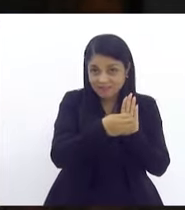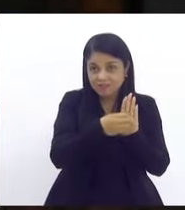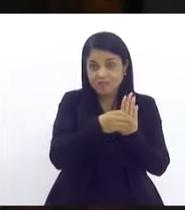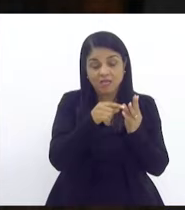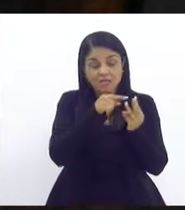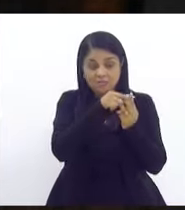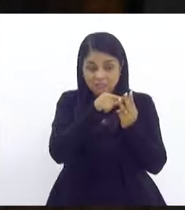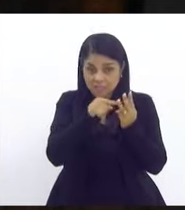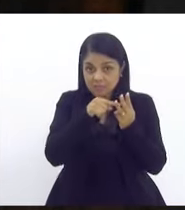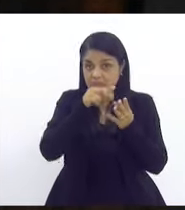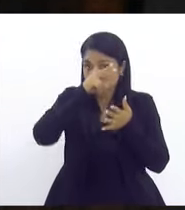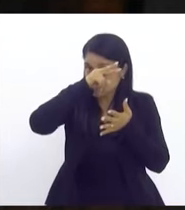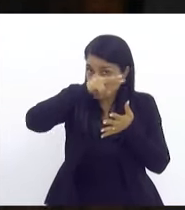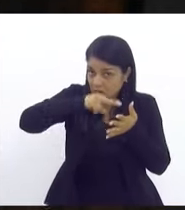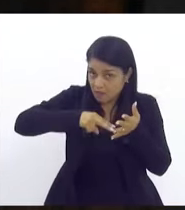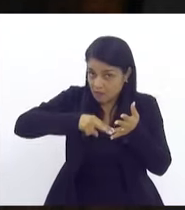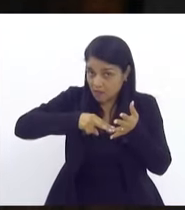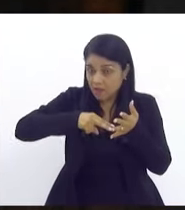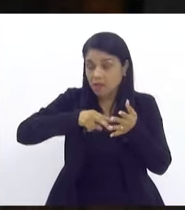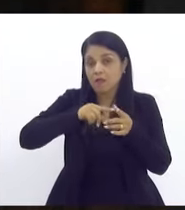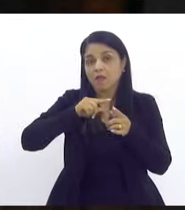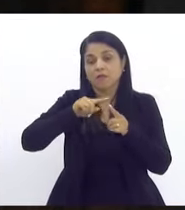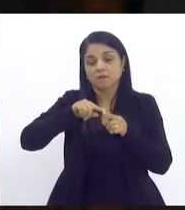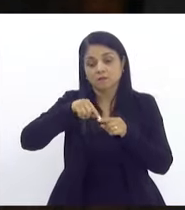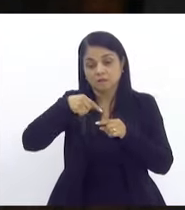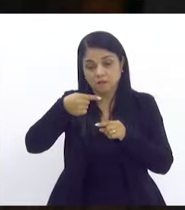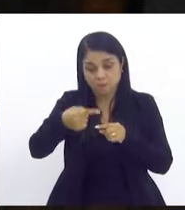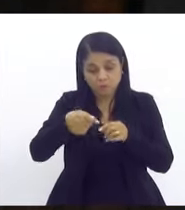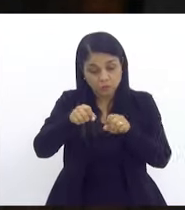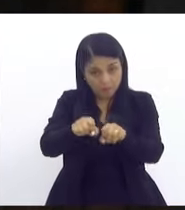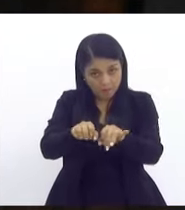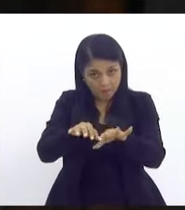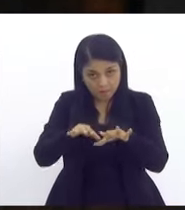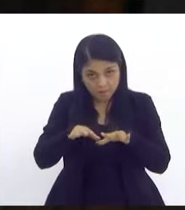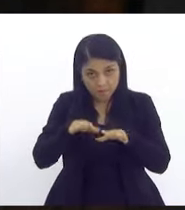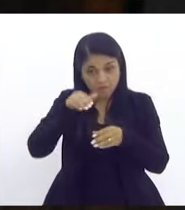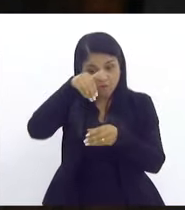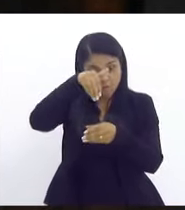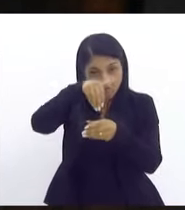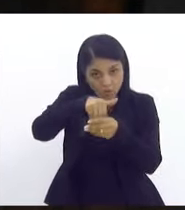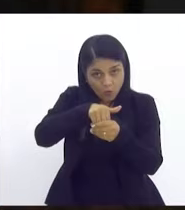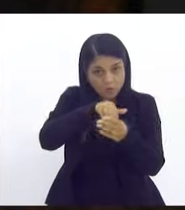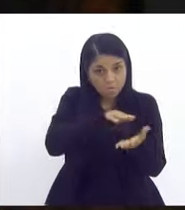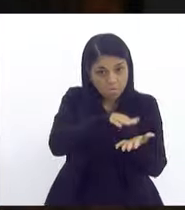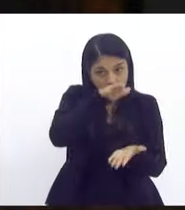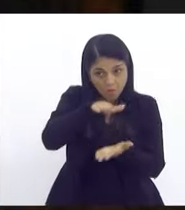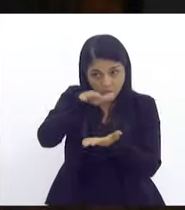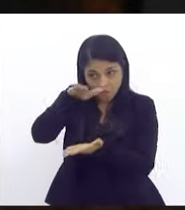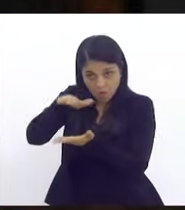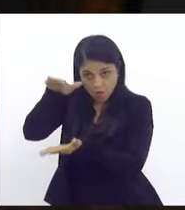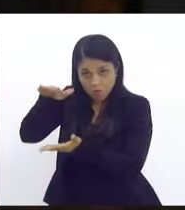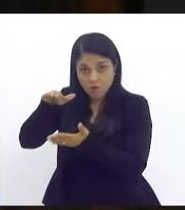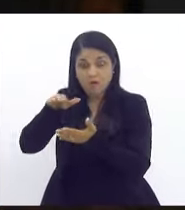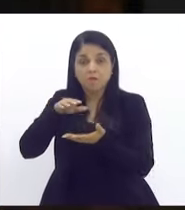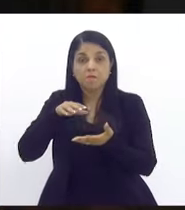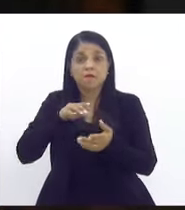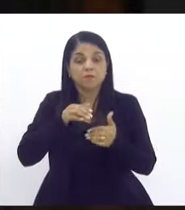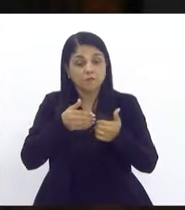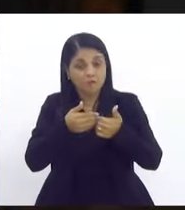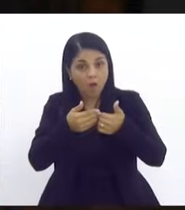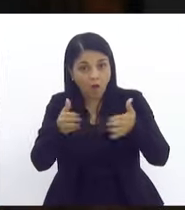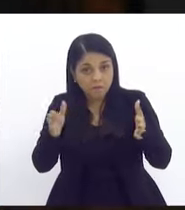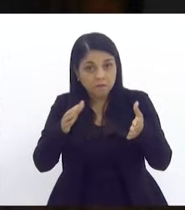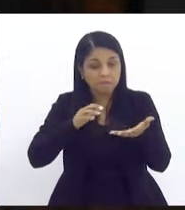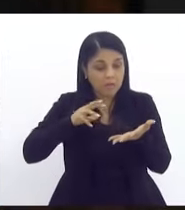três, em seguida vou submeter novamente ao parlamento, vou votar em bloco e abrir... tanto para registrar os